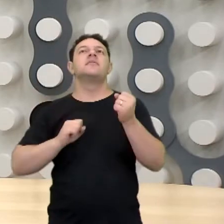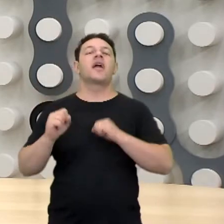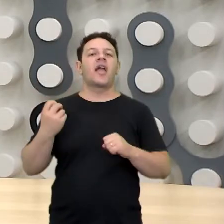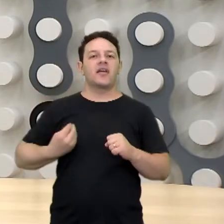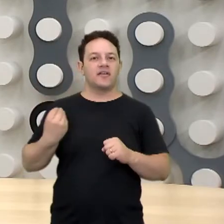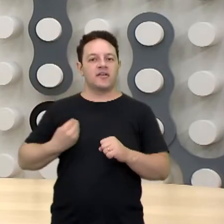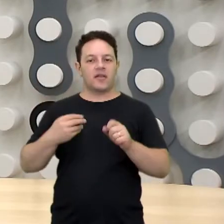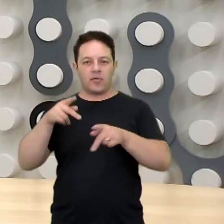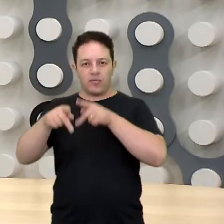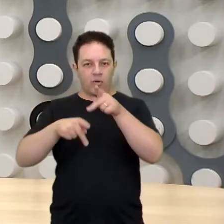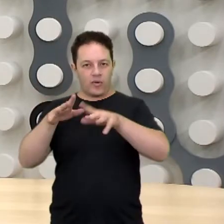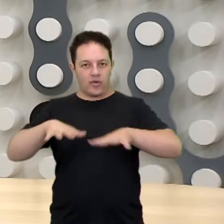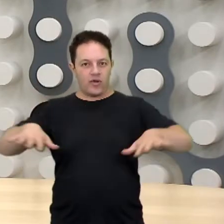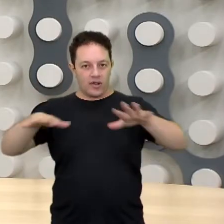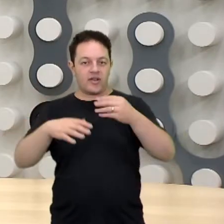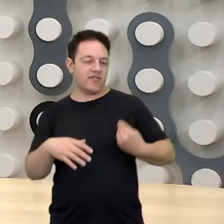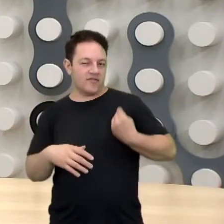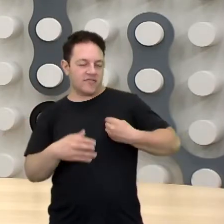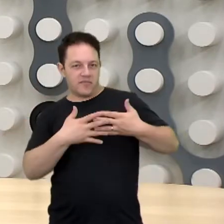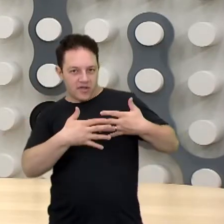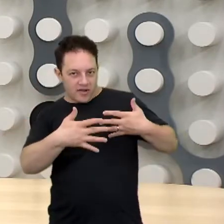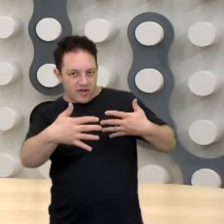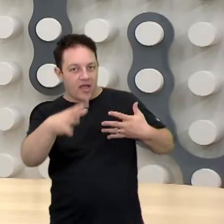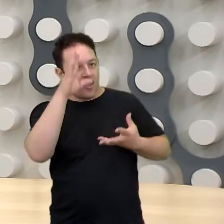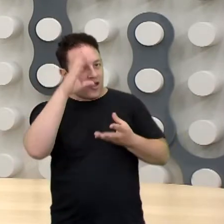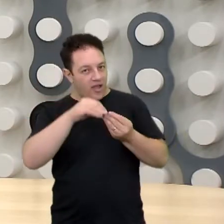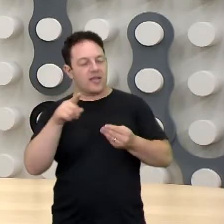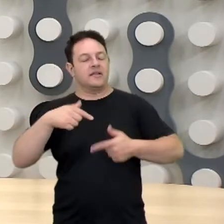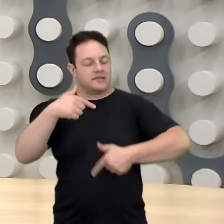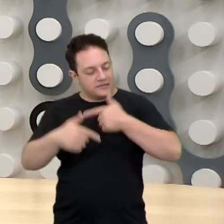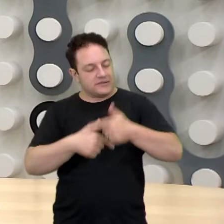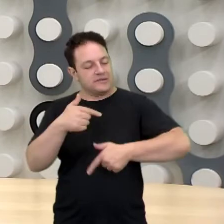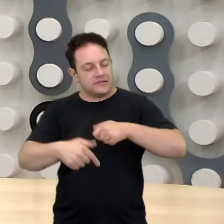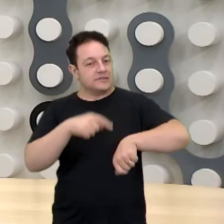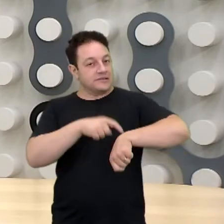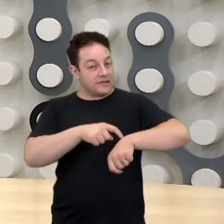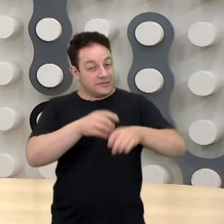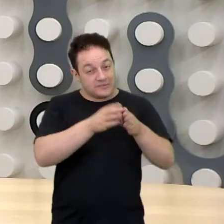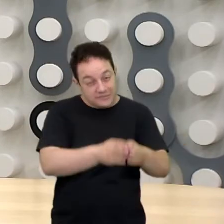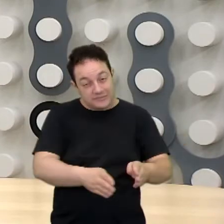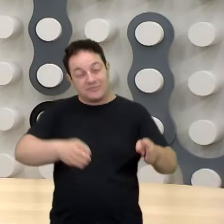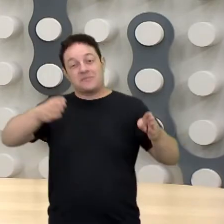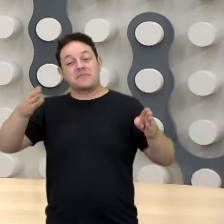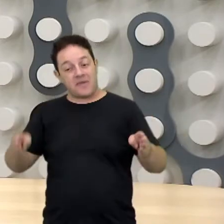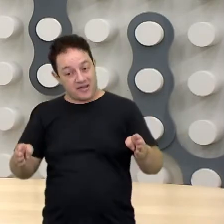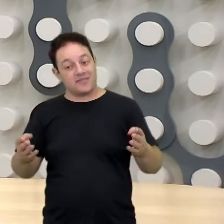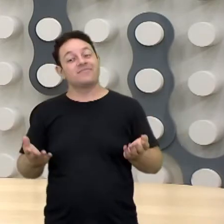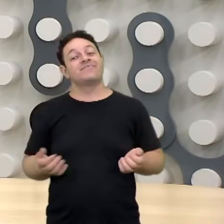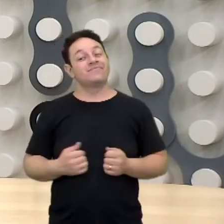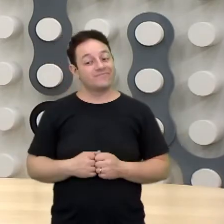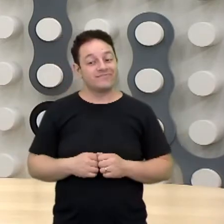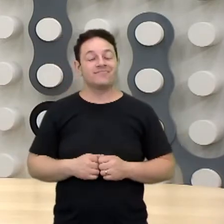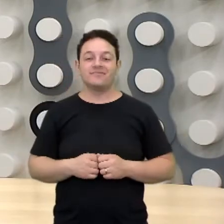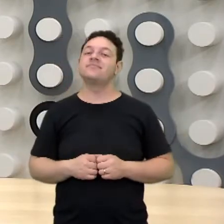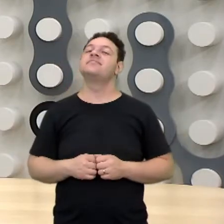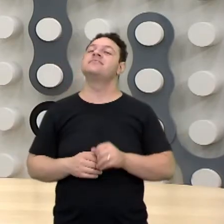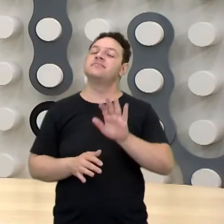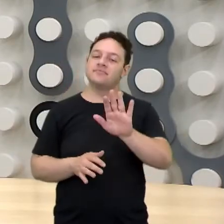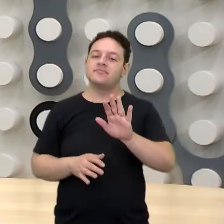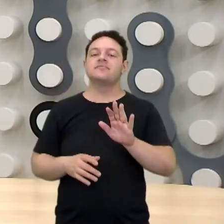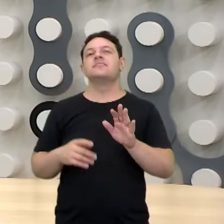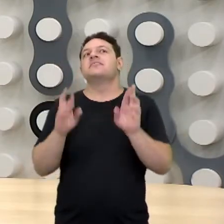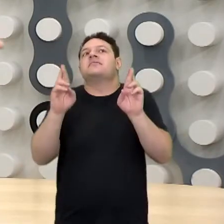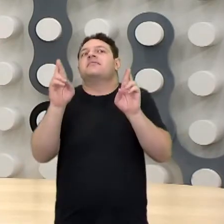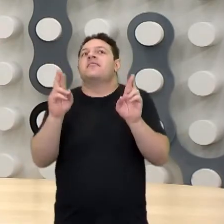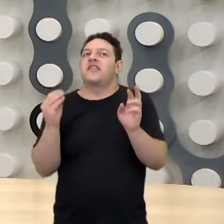que também trabalhe até mais tempo, né? Então, vai depender muito da situação. Ah, então vamos torcer para